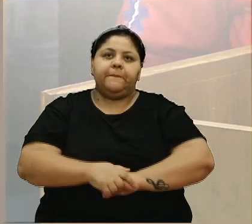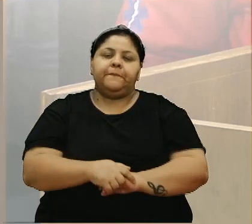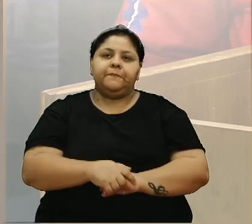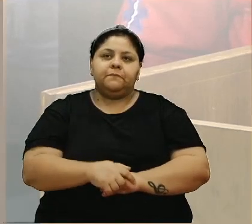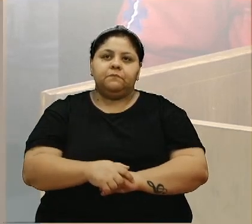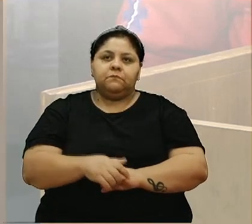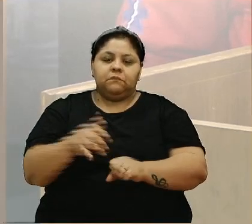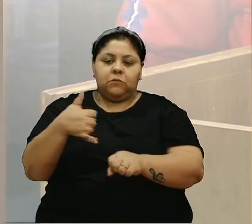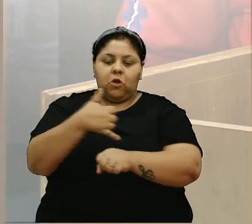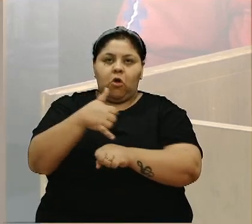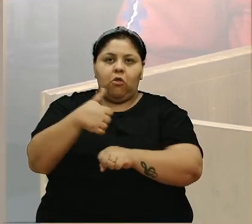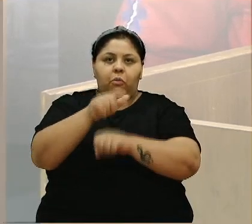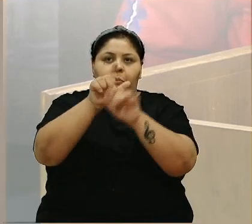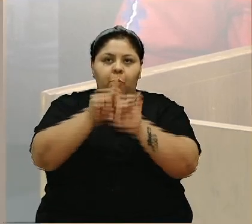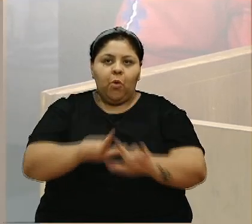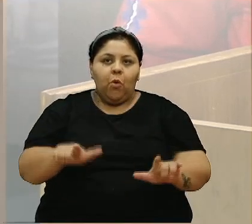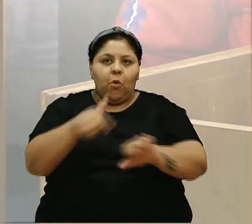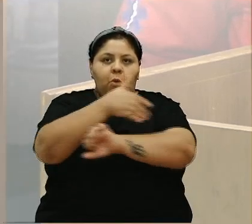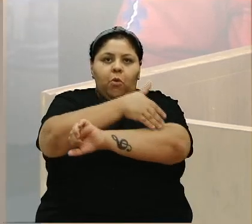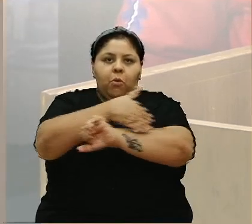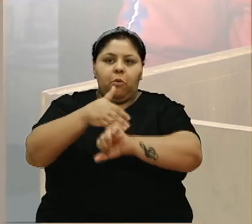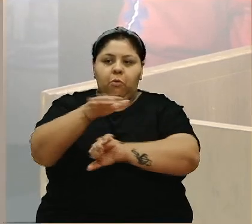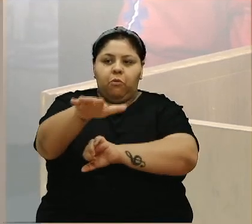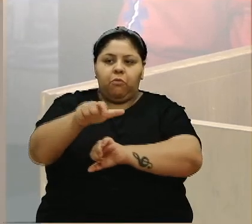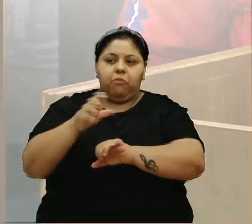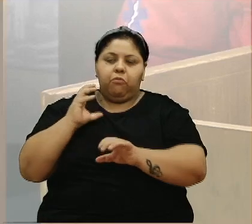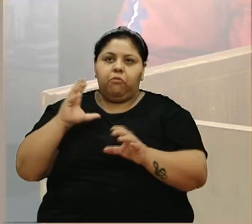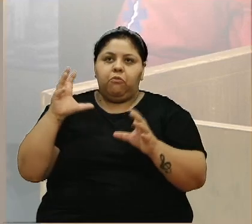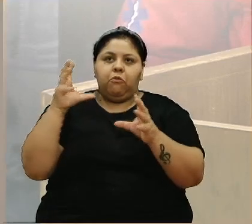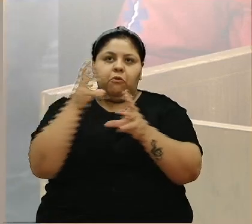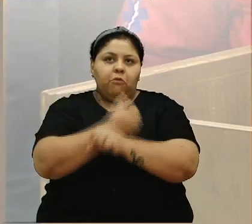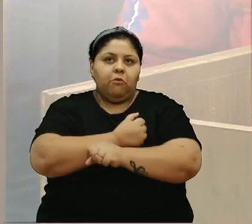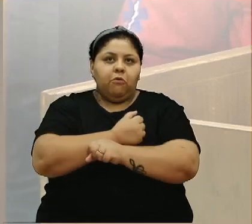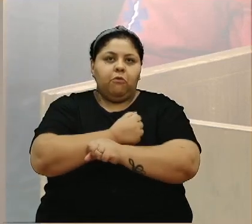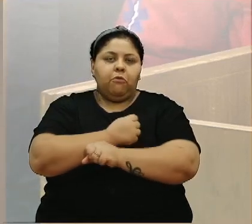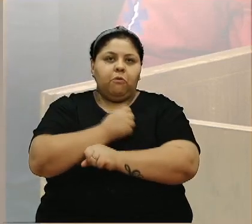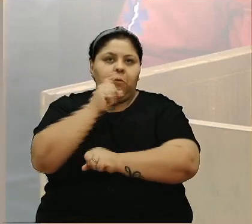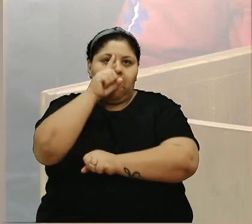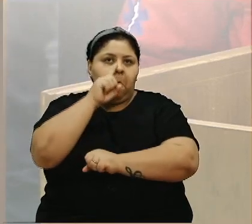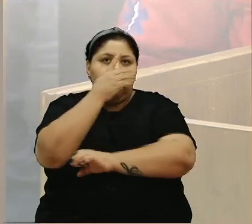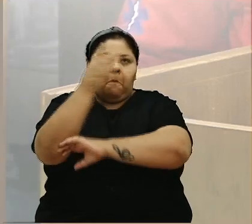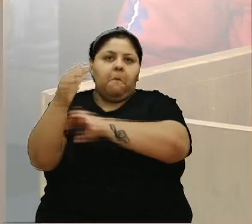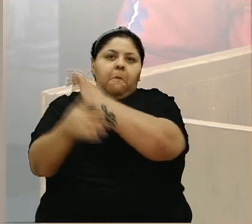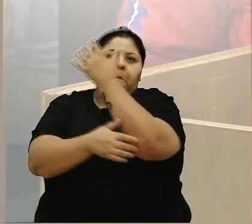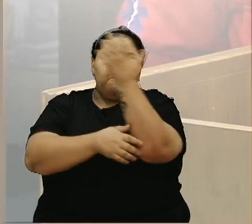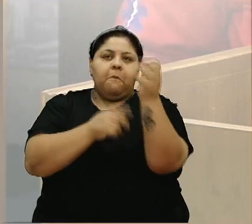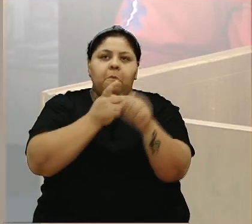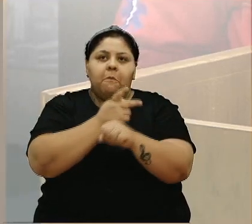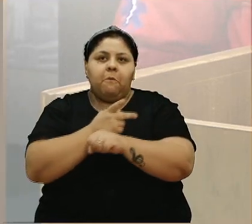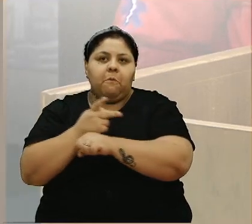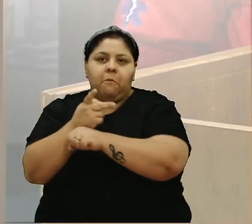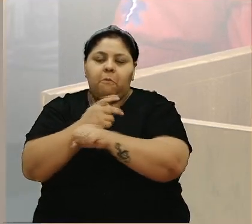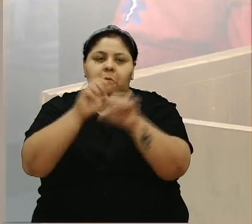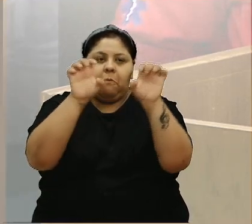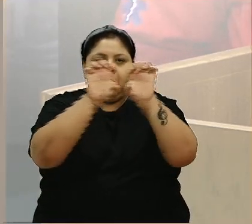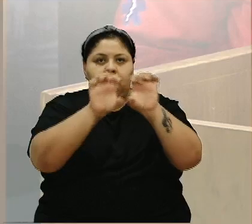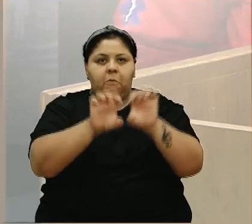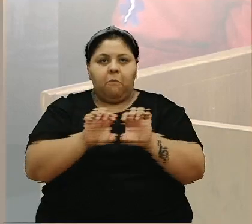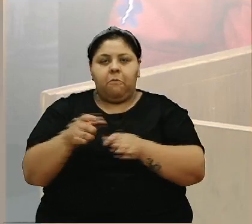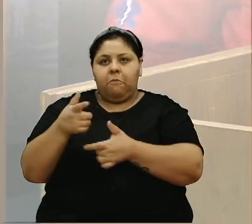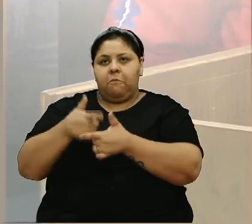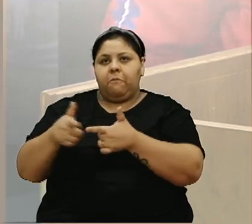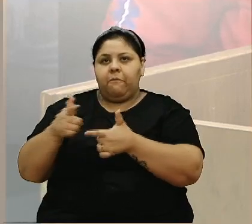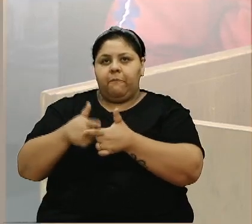óleo e limpeza de pista, captura de animais silvestres e peçonhentos, busca e resgate em estruturas colapsadas, mitigação